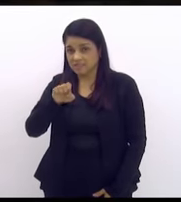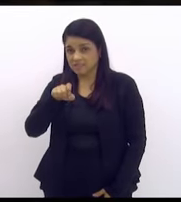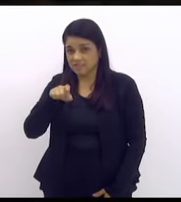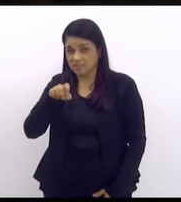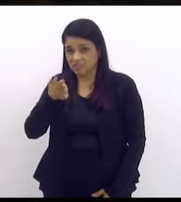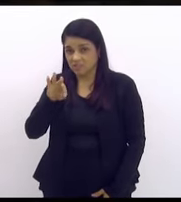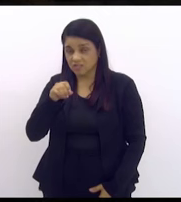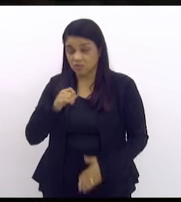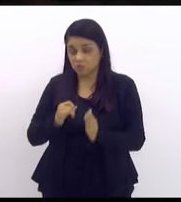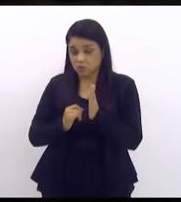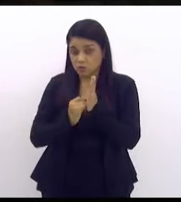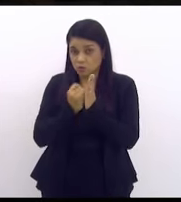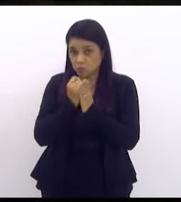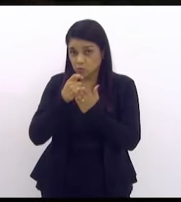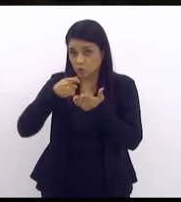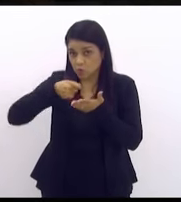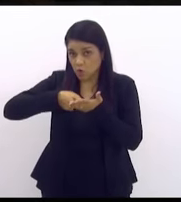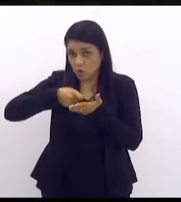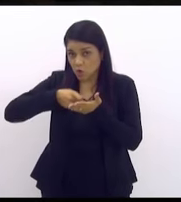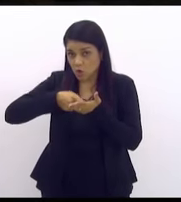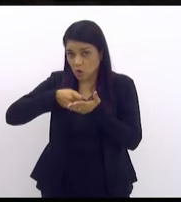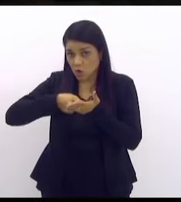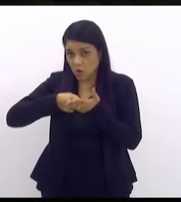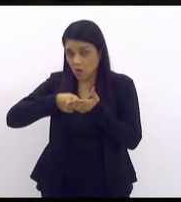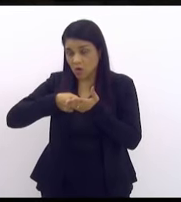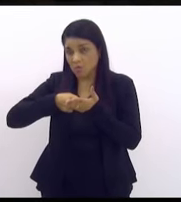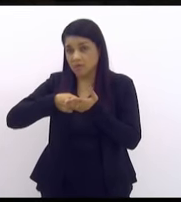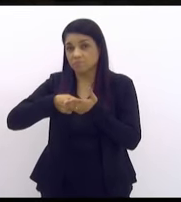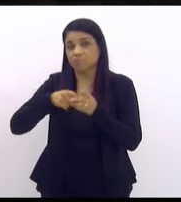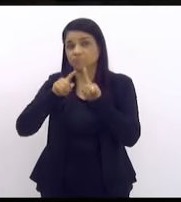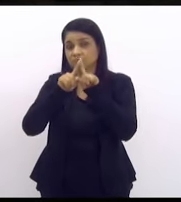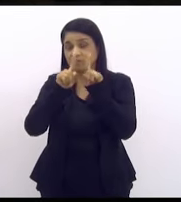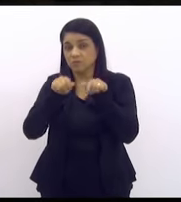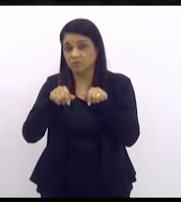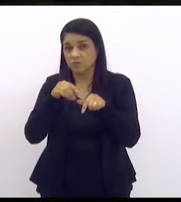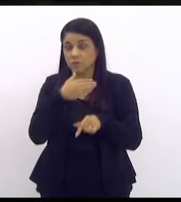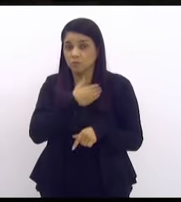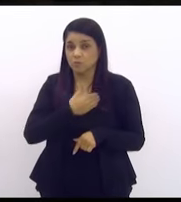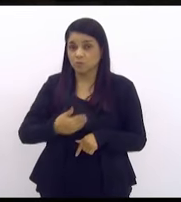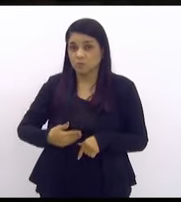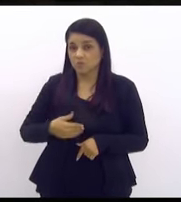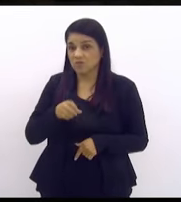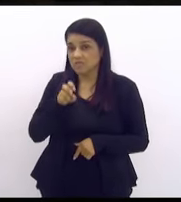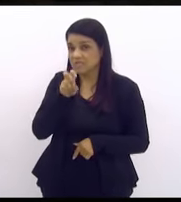em torno de consignado para o servidor público estadual de